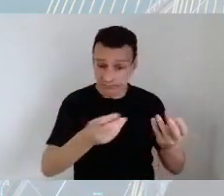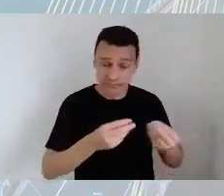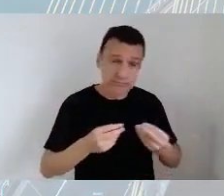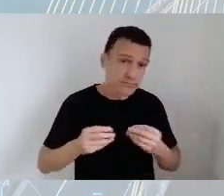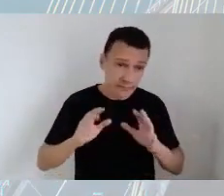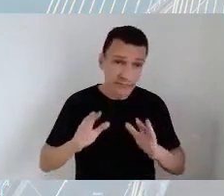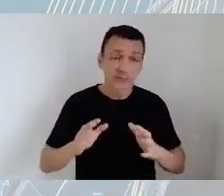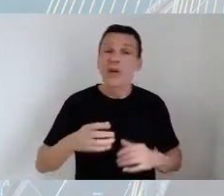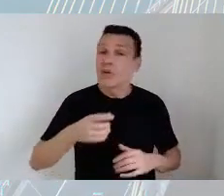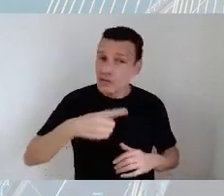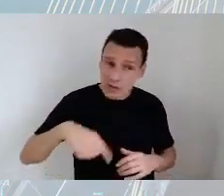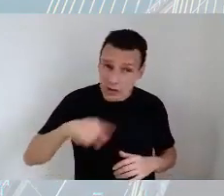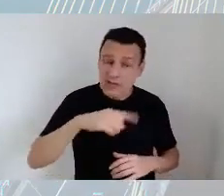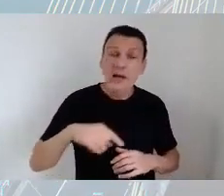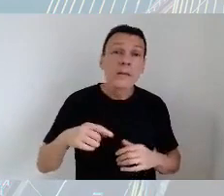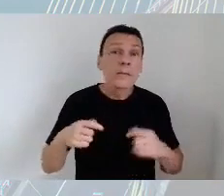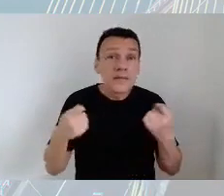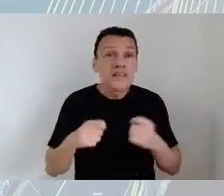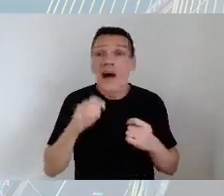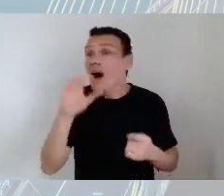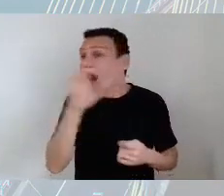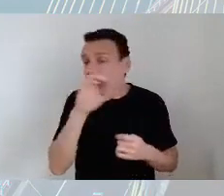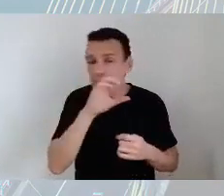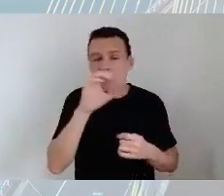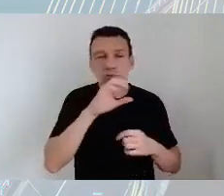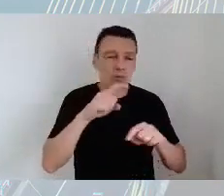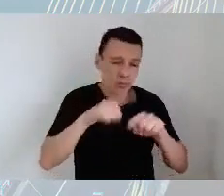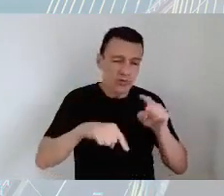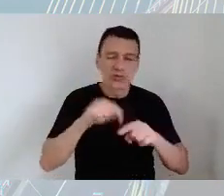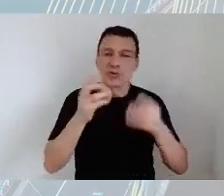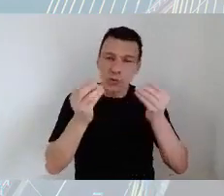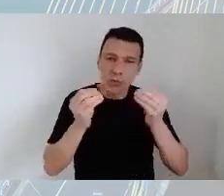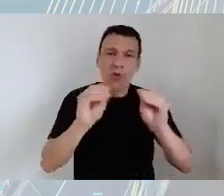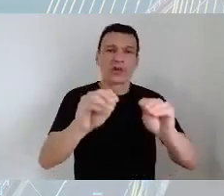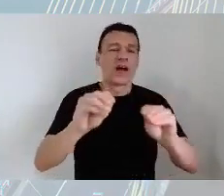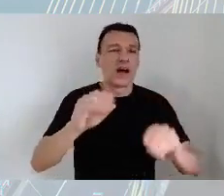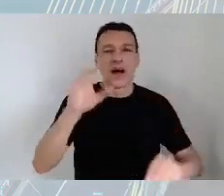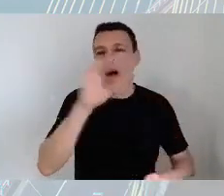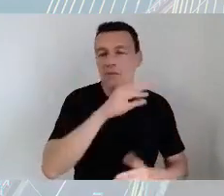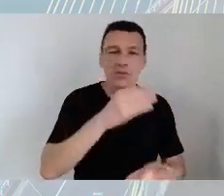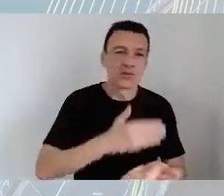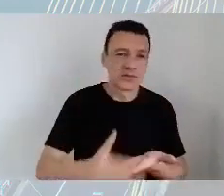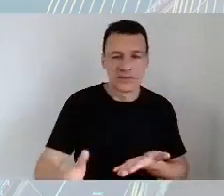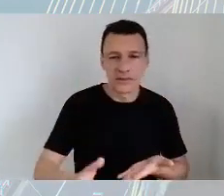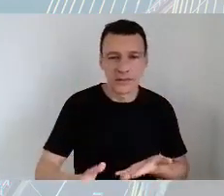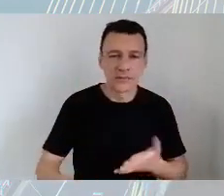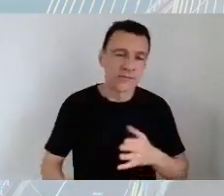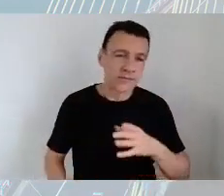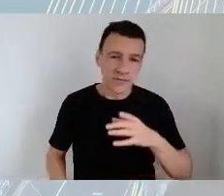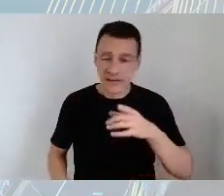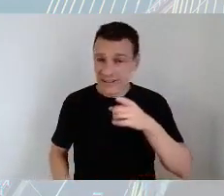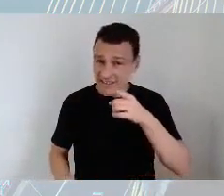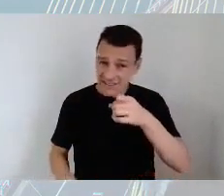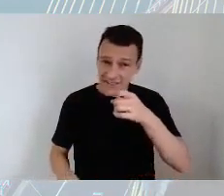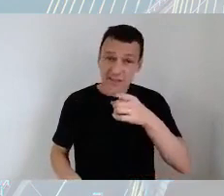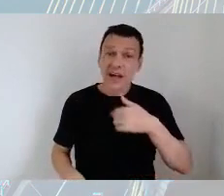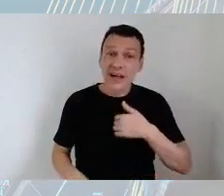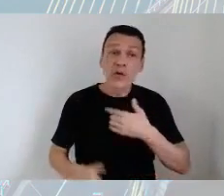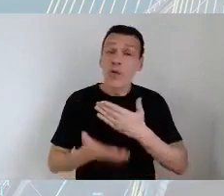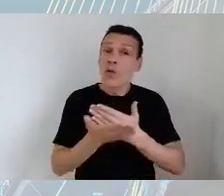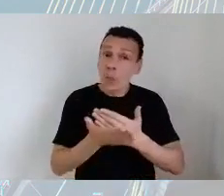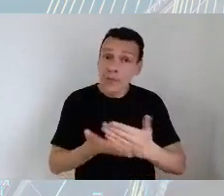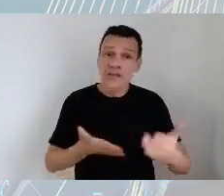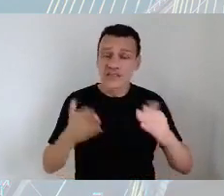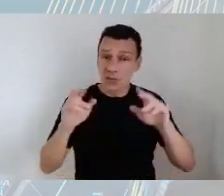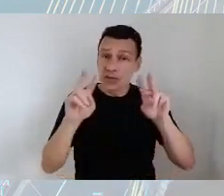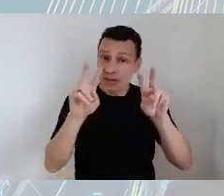ar em pouco tempo. Aqui está a timeline do nosso projeto. Do dia que eu tomei conhecimento sobre o tema, a nossa primeira